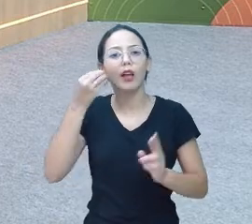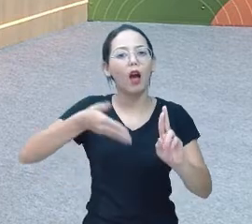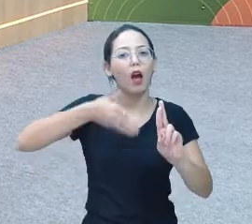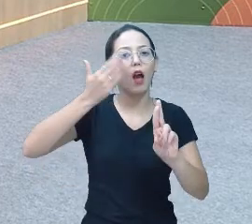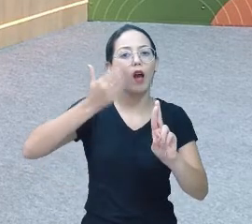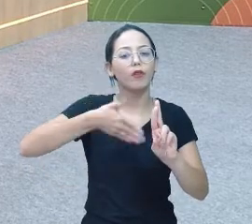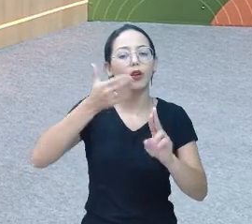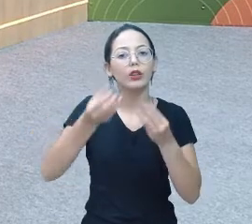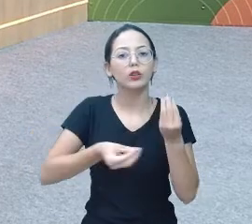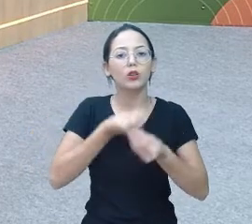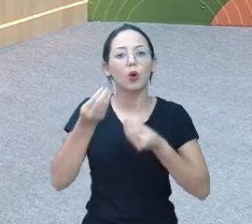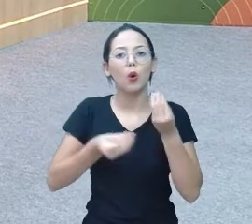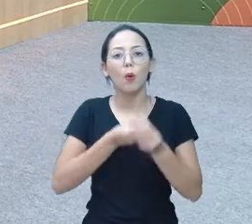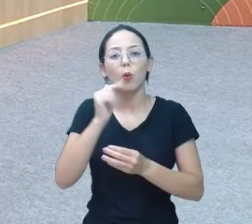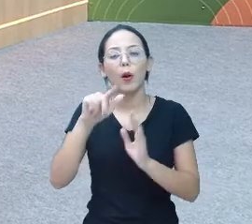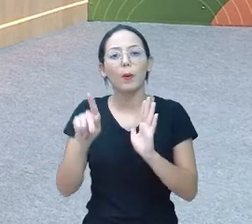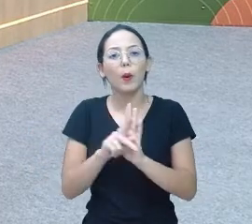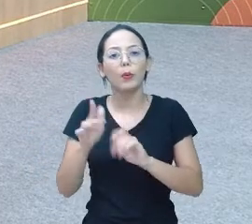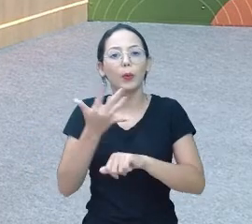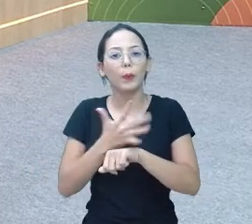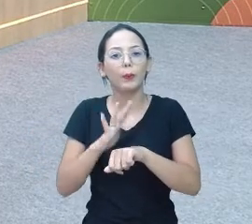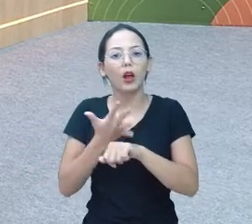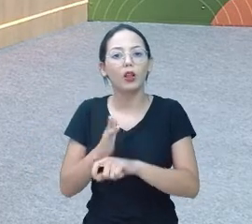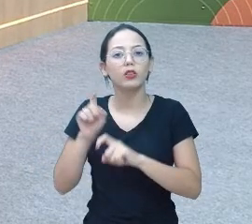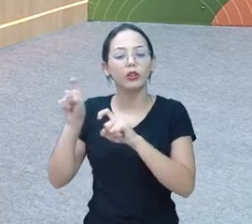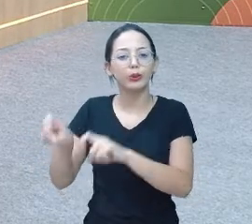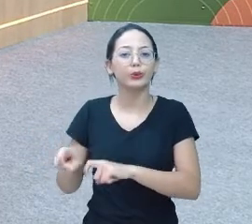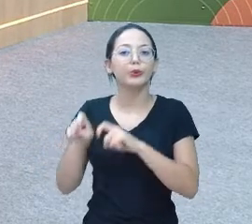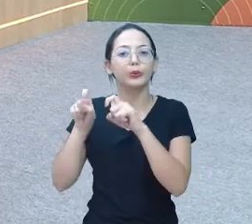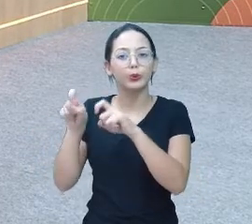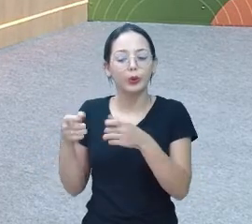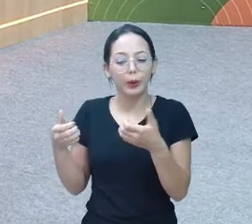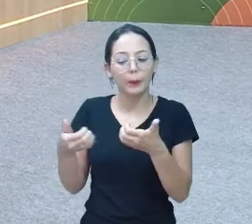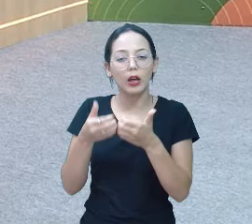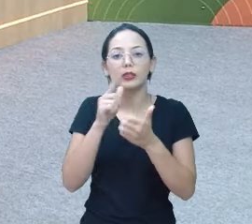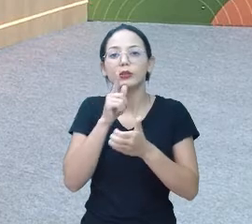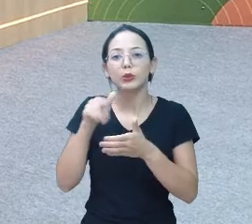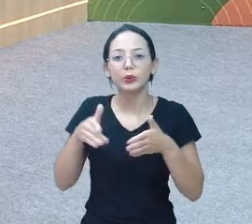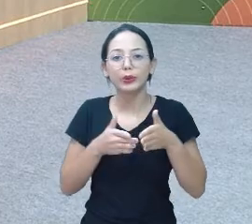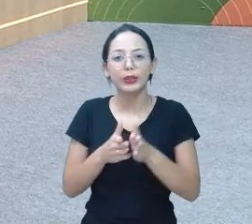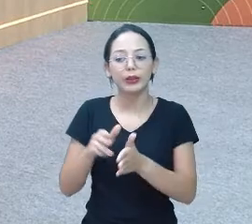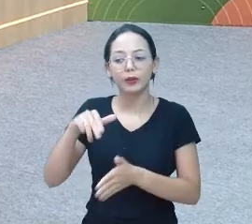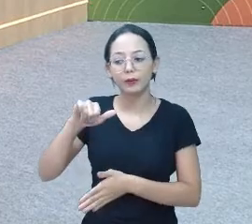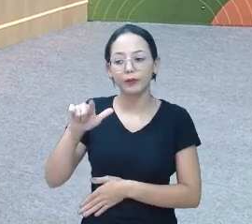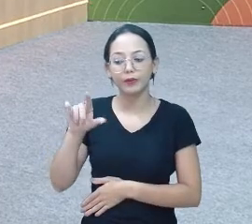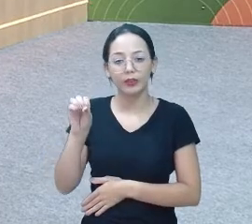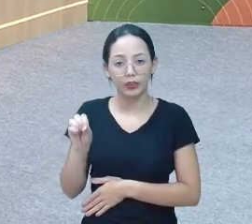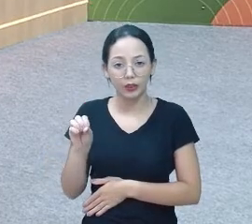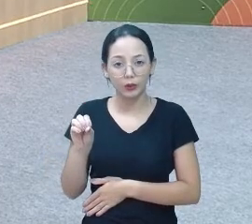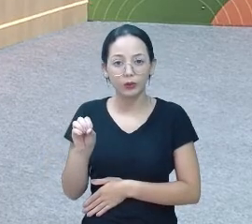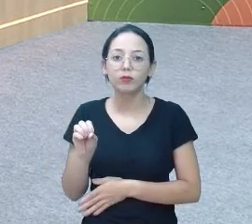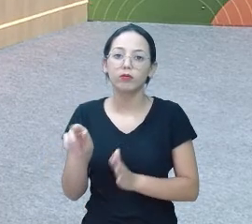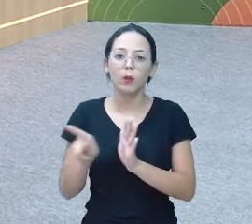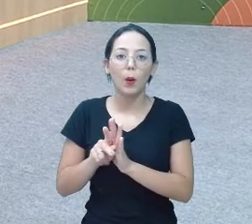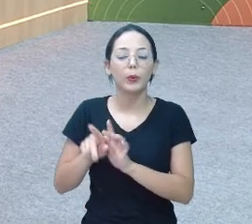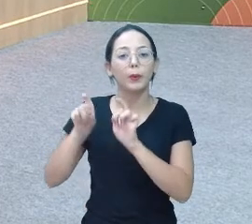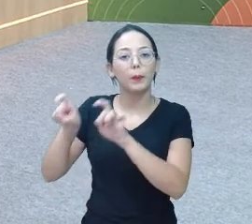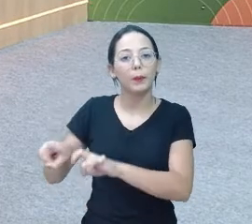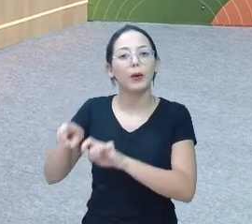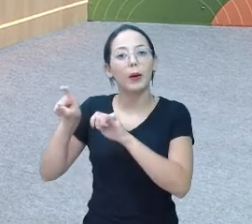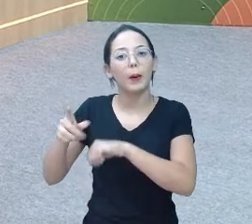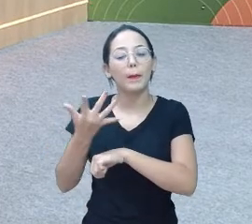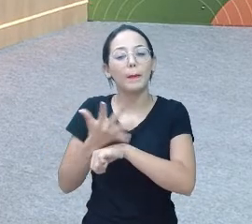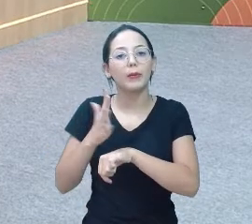era a prática da agricultura às margens do rio Nilo. E a gente vai ver que essa prática da agricultura,